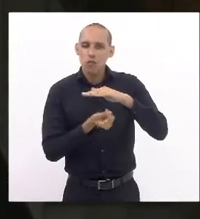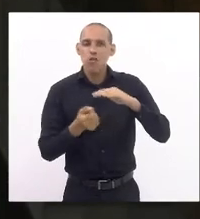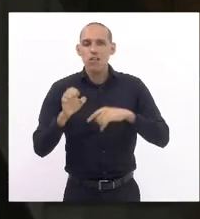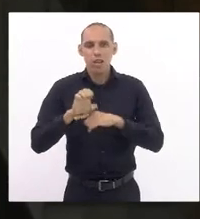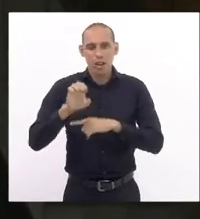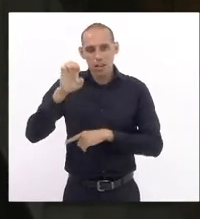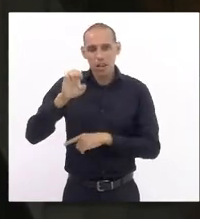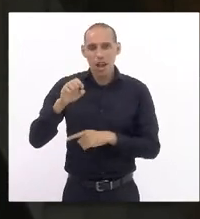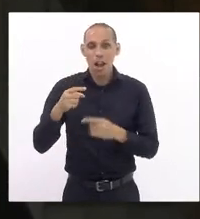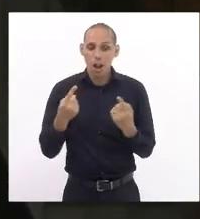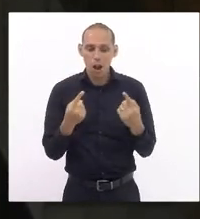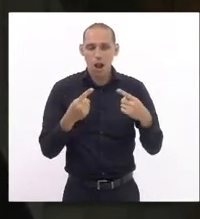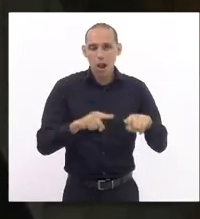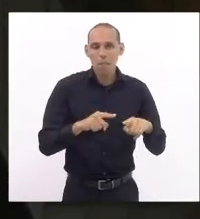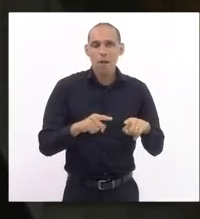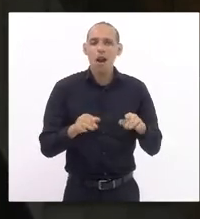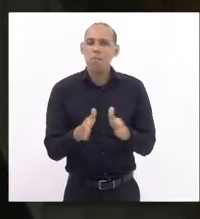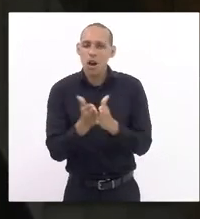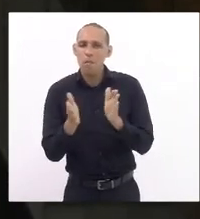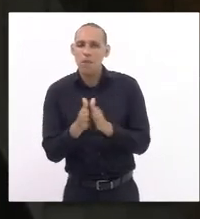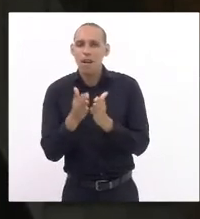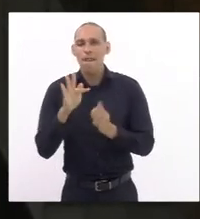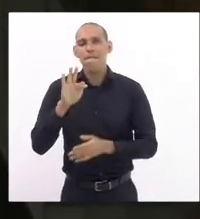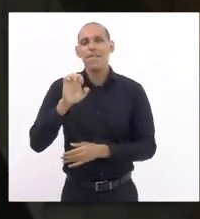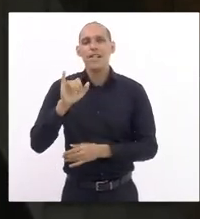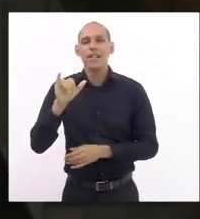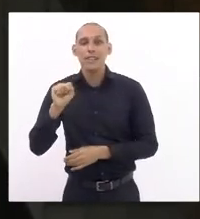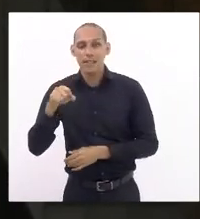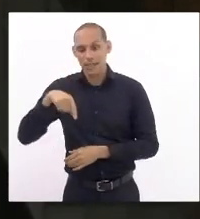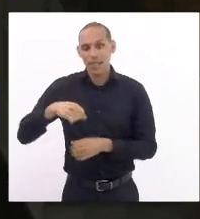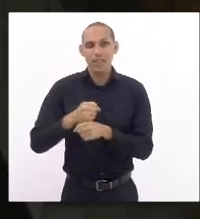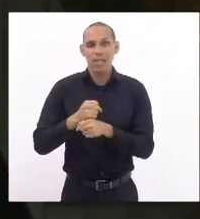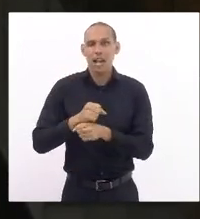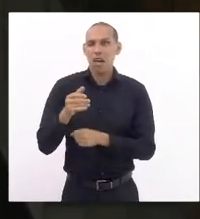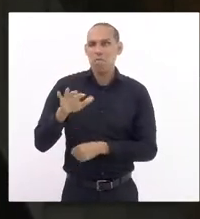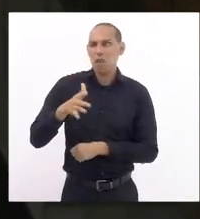Desigualdades Sociais, né, o FEIS em 2022, Flávio, deve